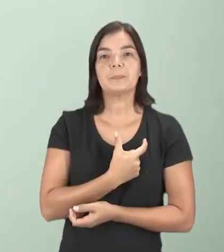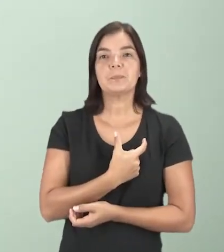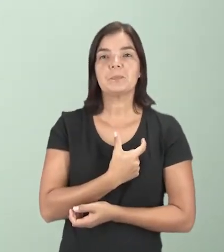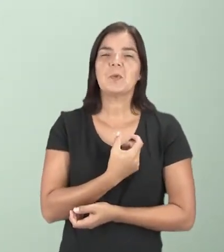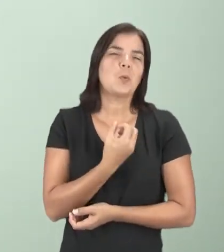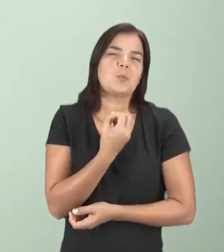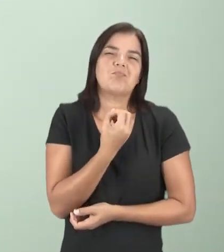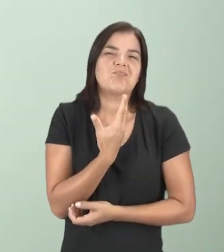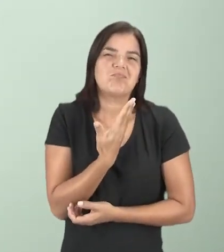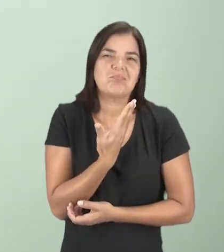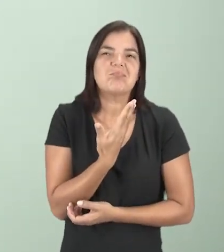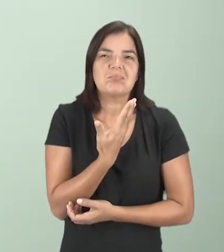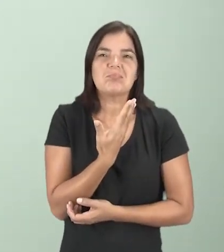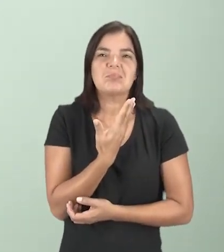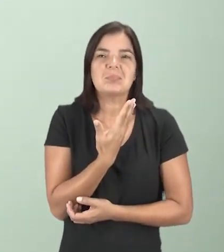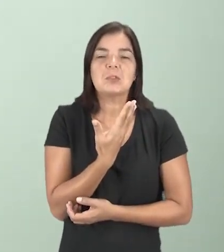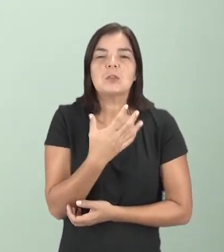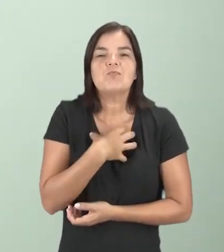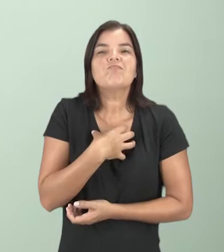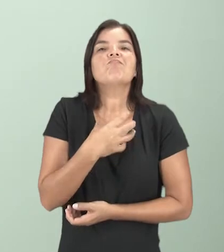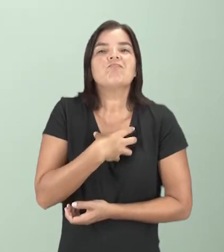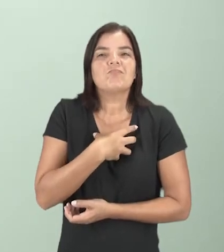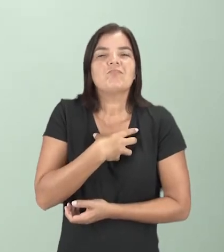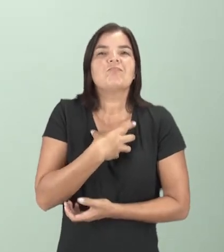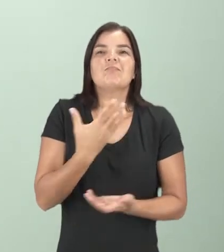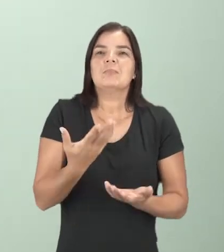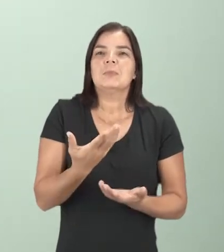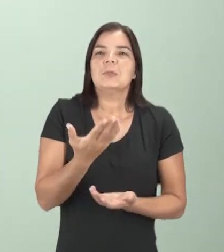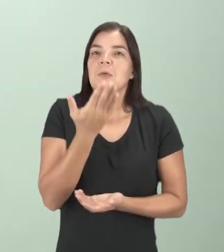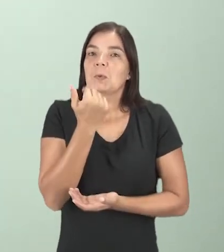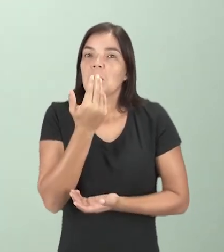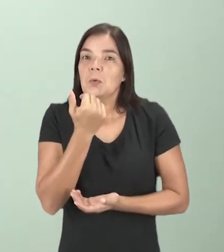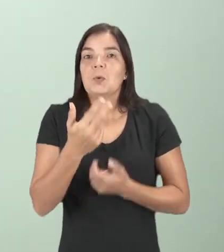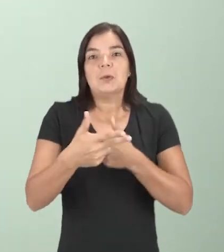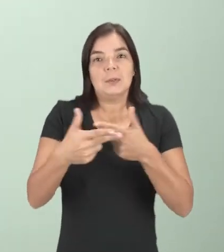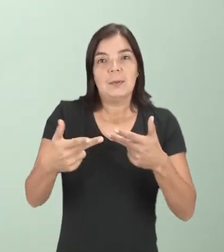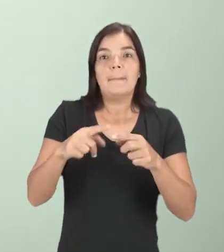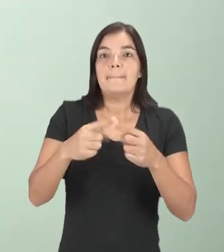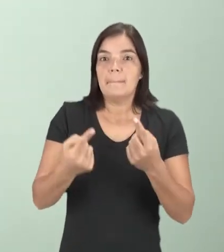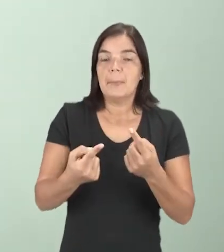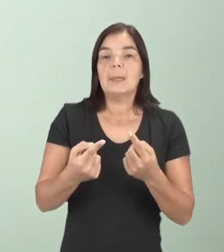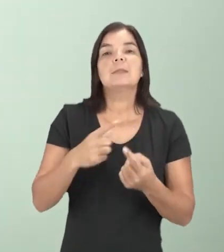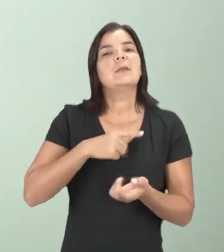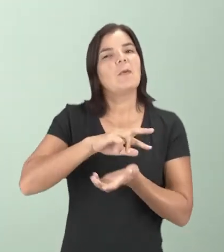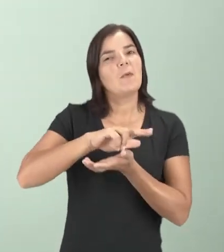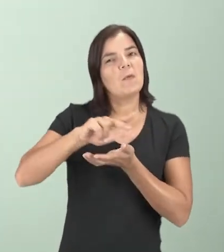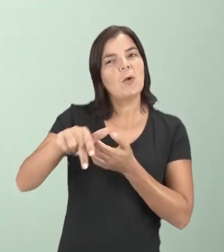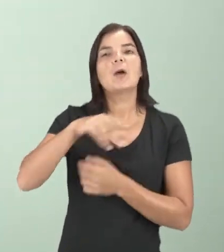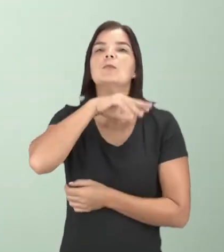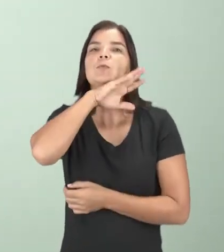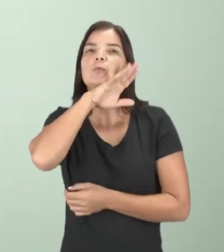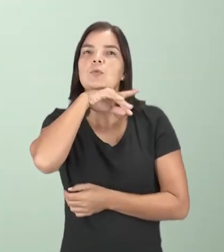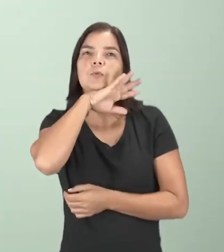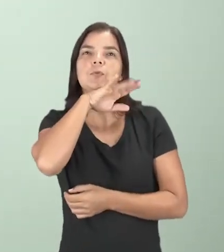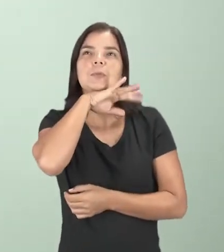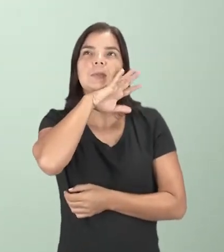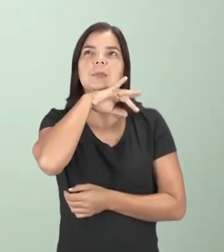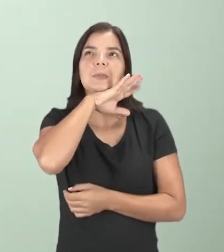muito bons de sentir o cheiro dos alimentos, das coisas, Tem vários animais